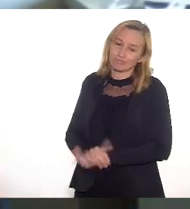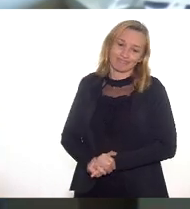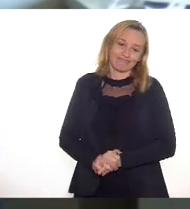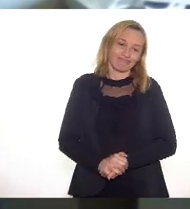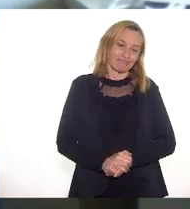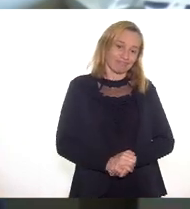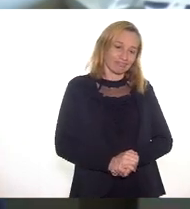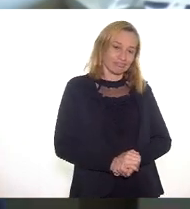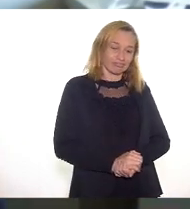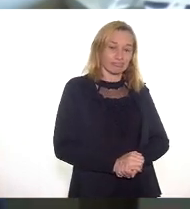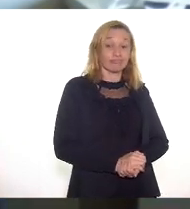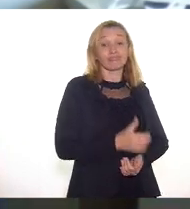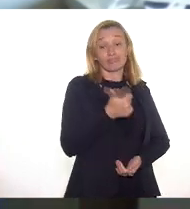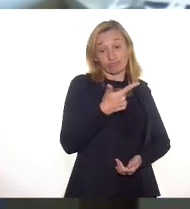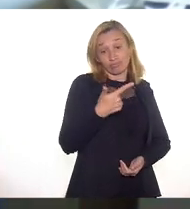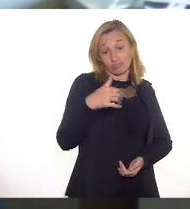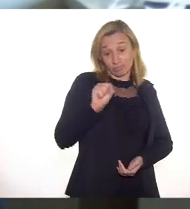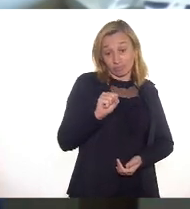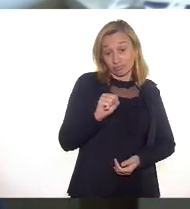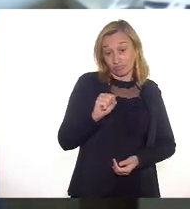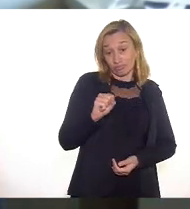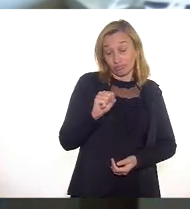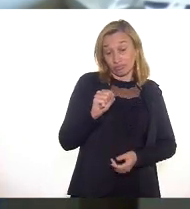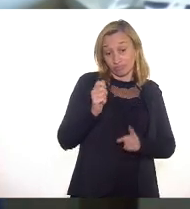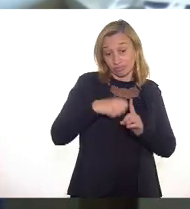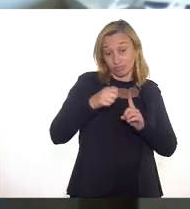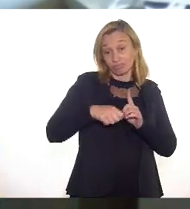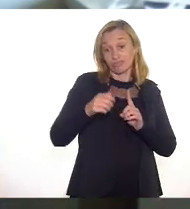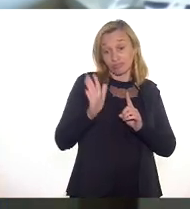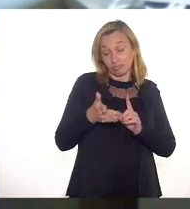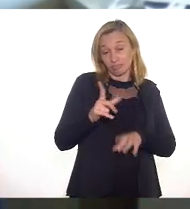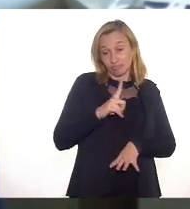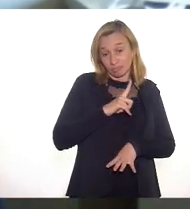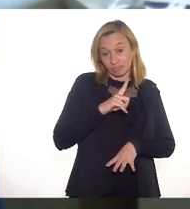que nos mesmos 28 meses já teve